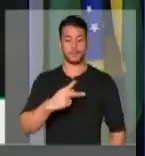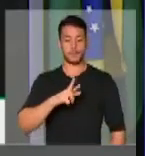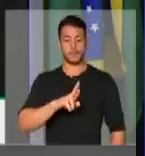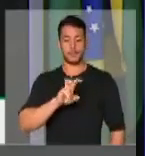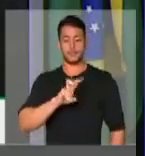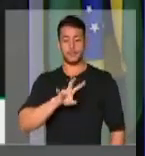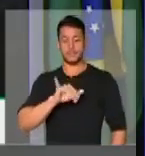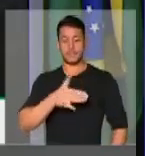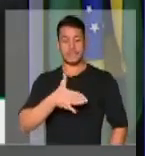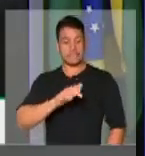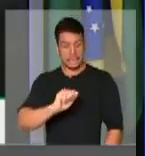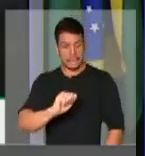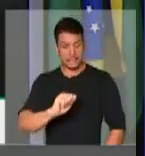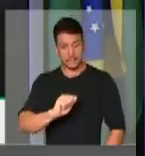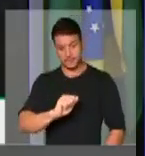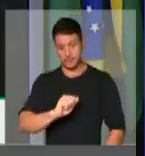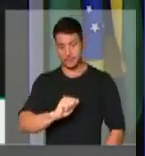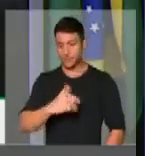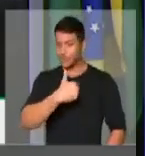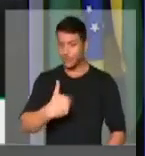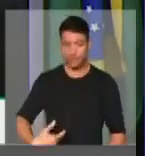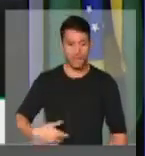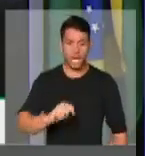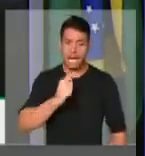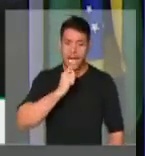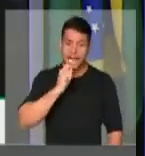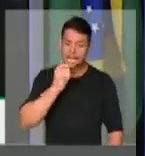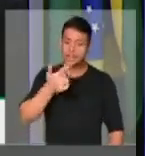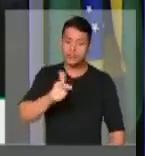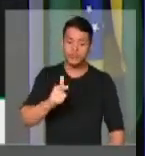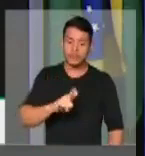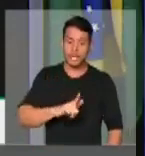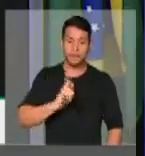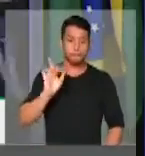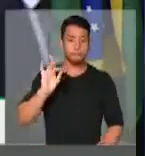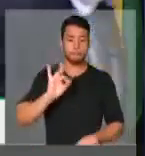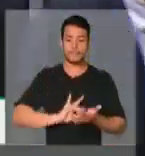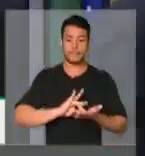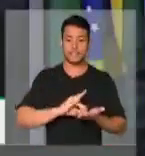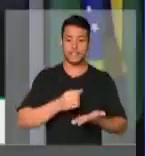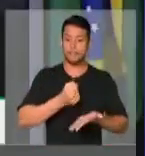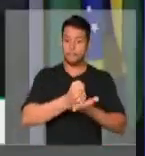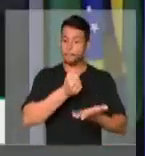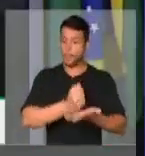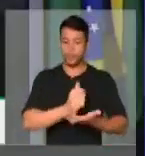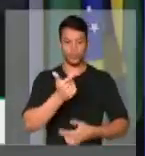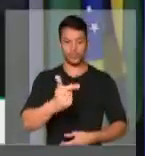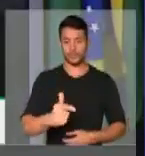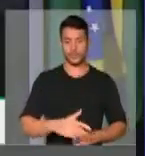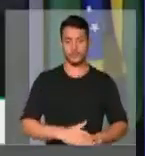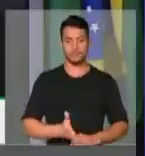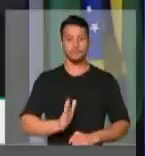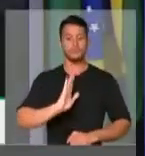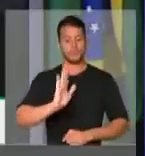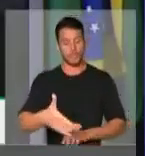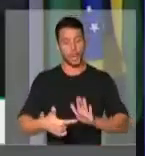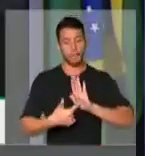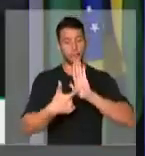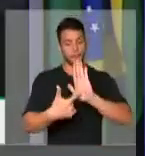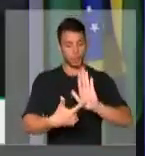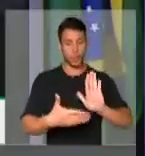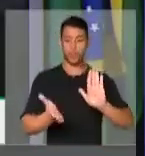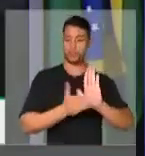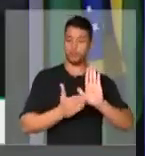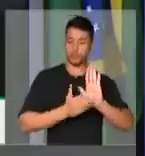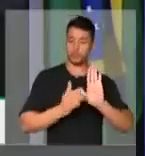sequer articular sua base de apoio. Apesar de já ter formulado e apresentado as propostas, ainda há dificuldades